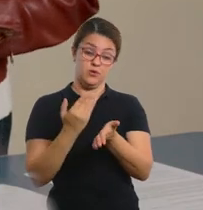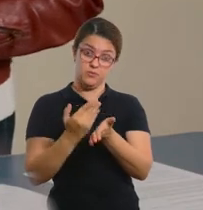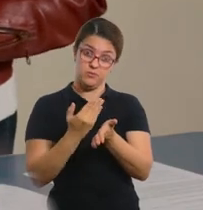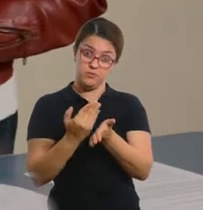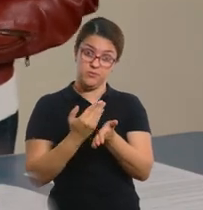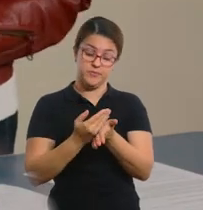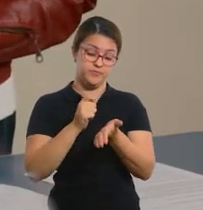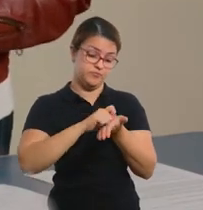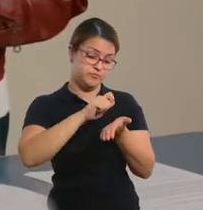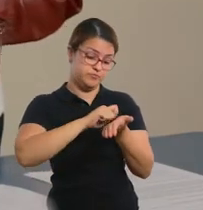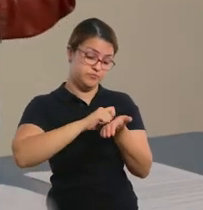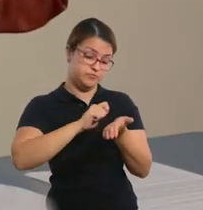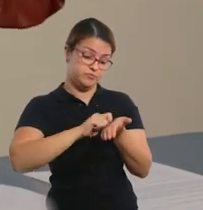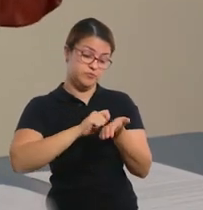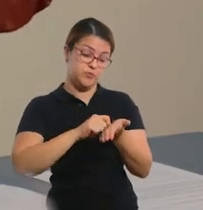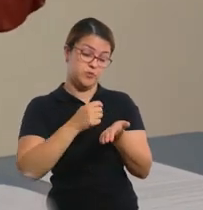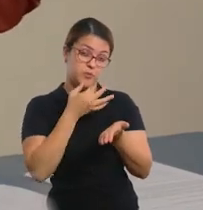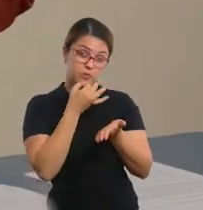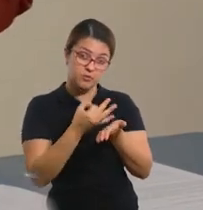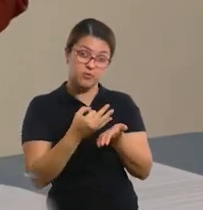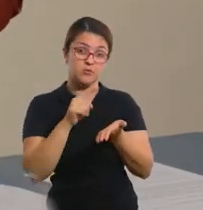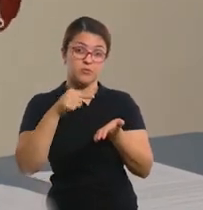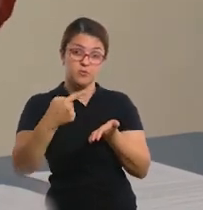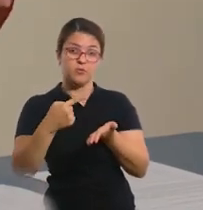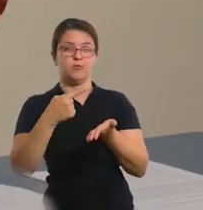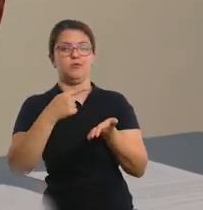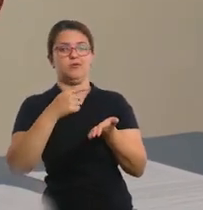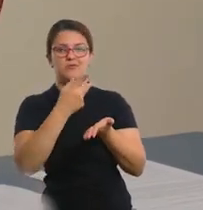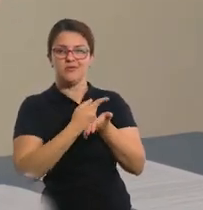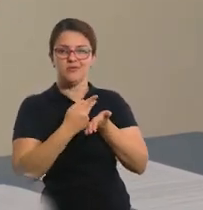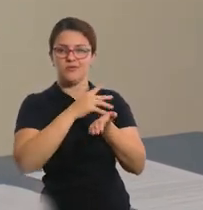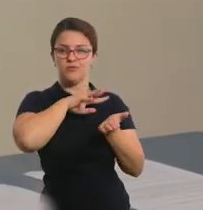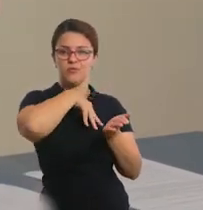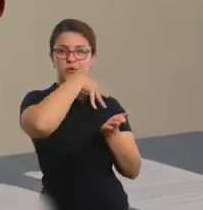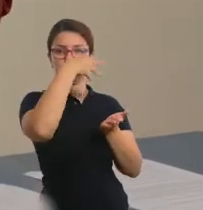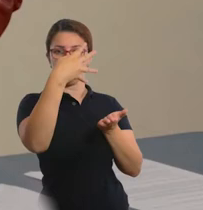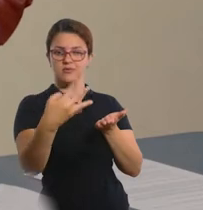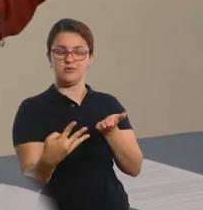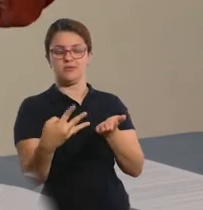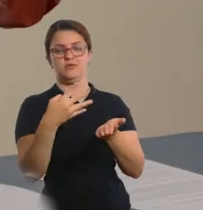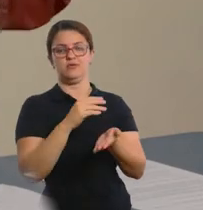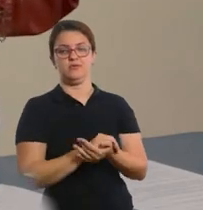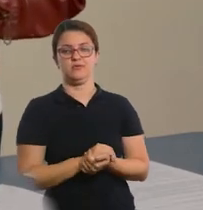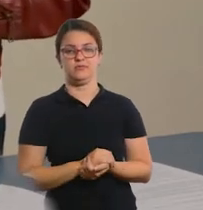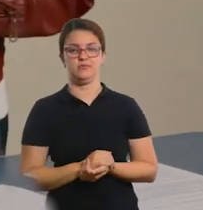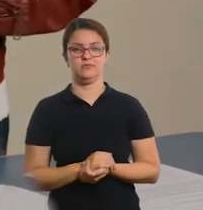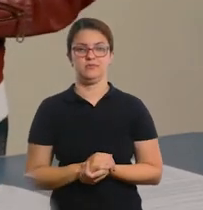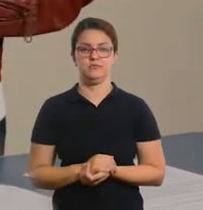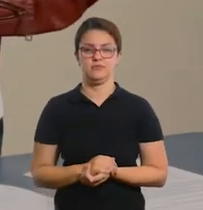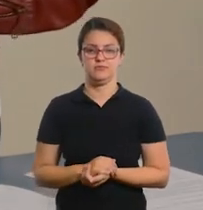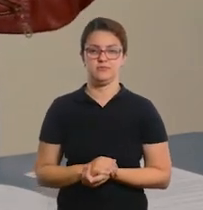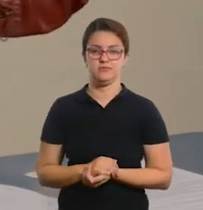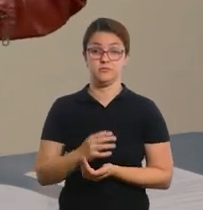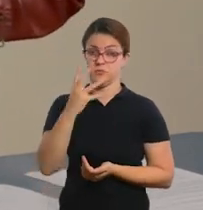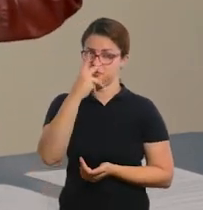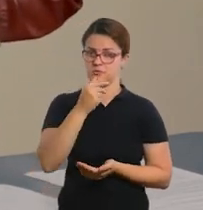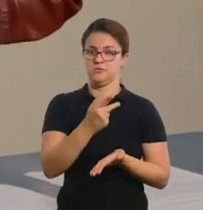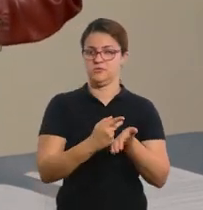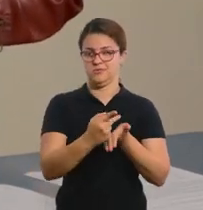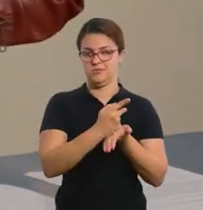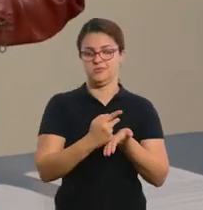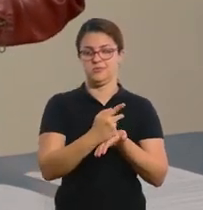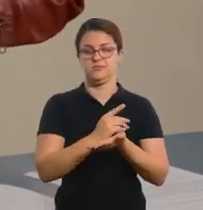caderno sobre o que achou e faça um desenho do experimento. Então, anotem aí o que vocês acharam da experiência e faz uma ilustração bem bonita, tá